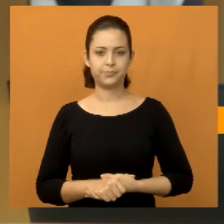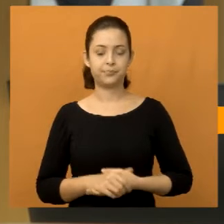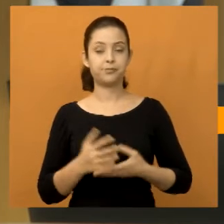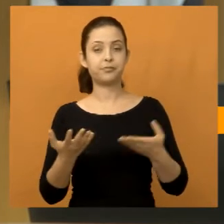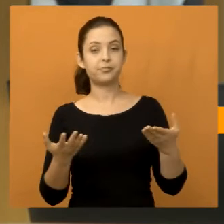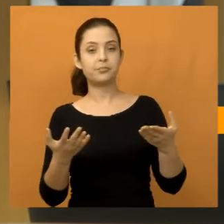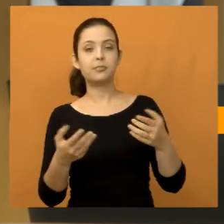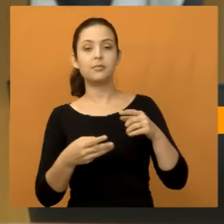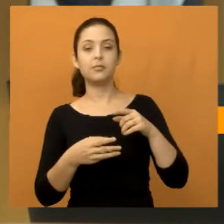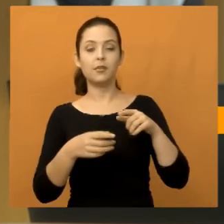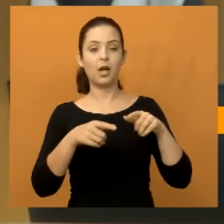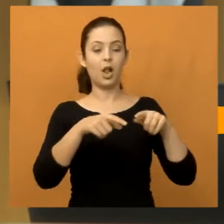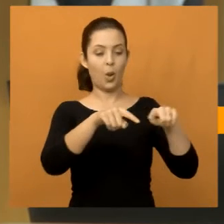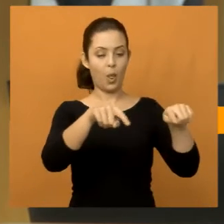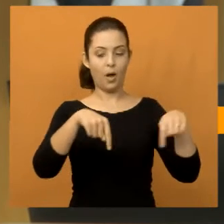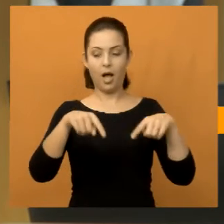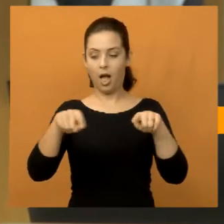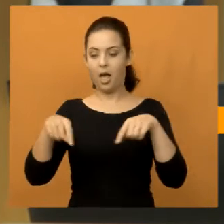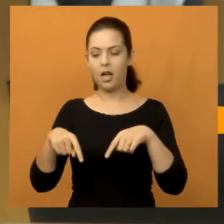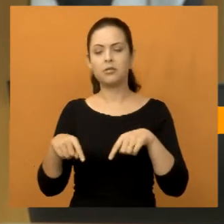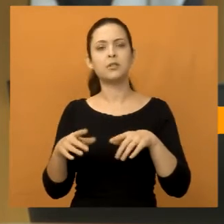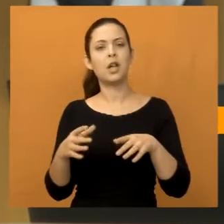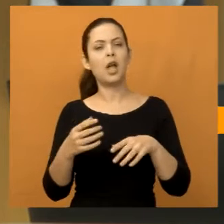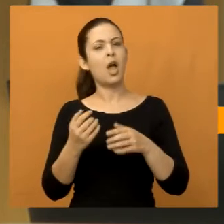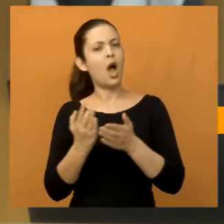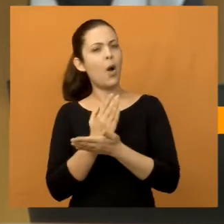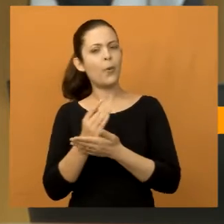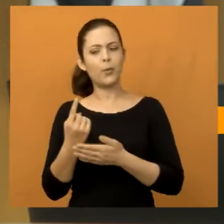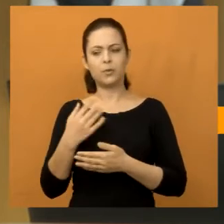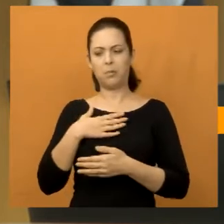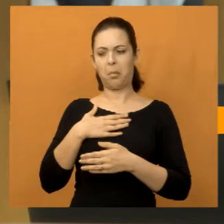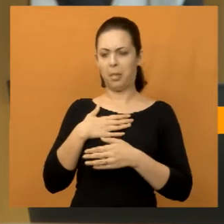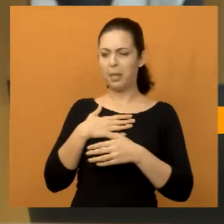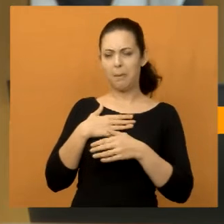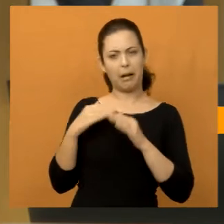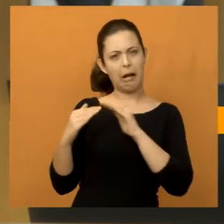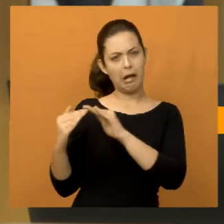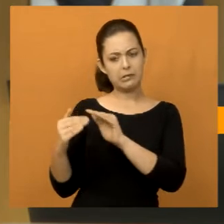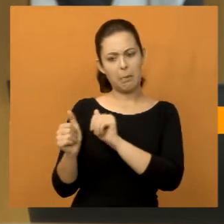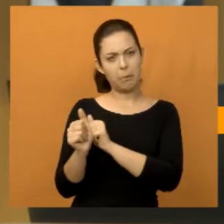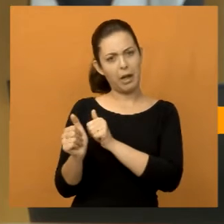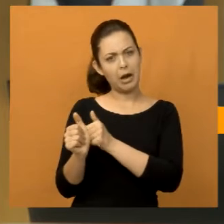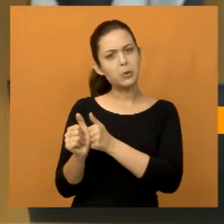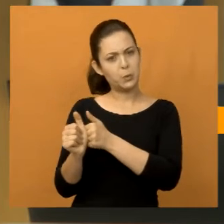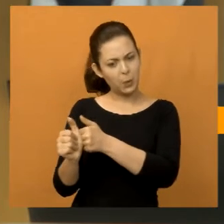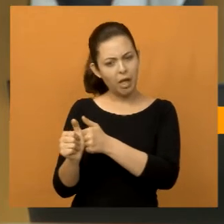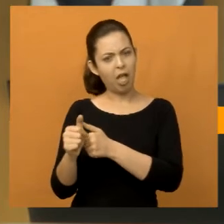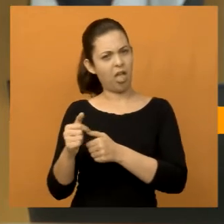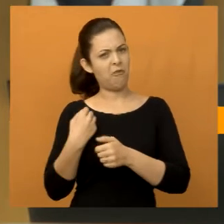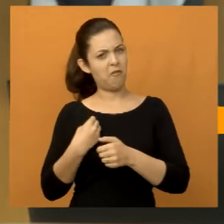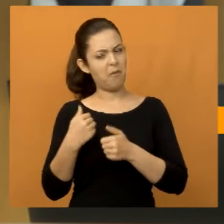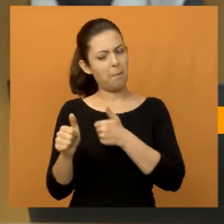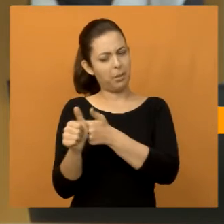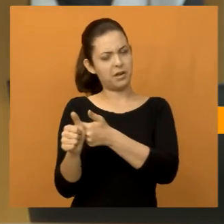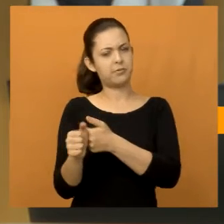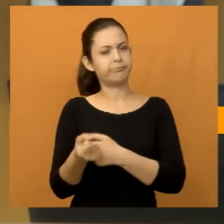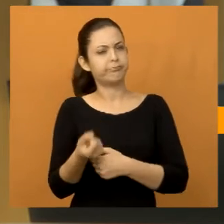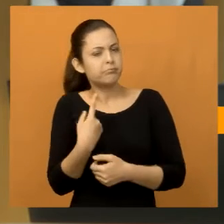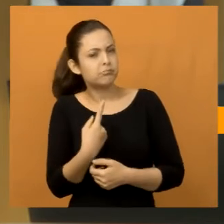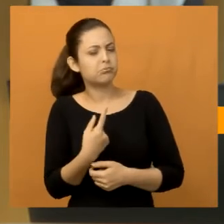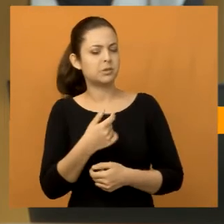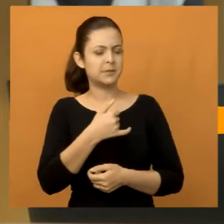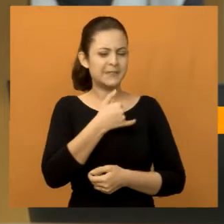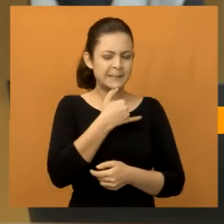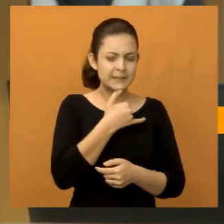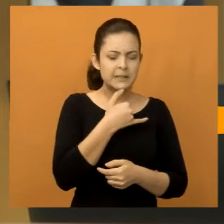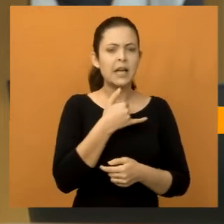E esses terrenos, inclusive, parte deles é no meu bairro, no Jardim Holanda, no Paraíso ali, onde eu resido, né? E uma coisa que me deixou muito